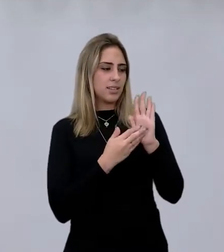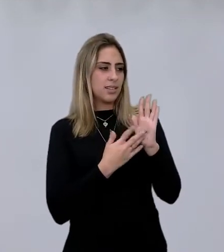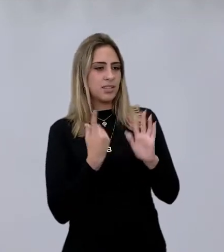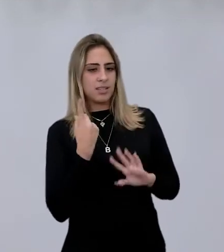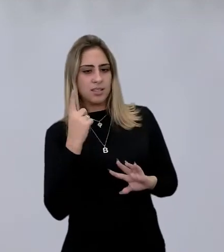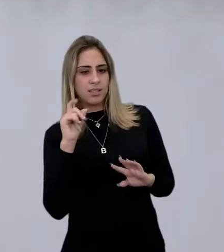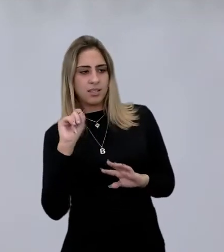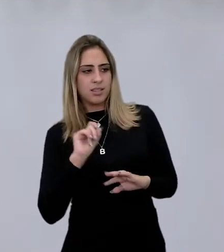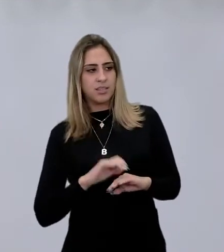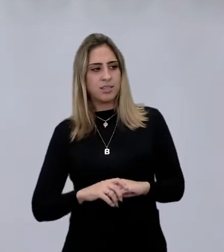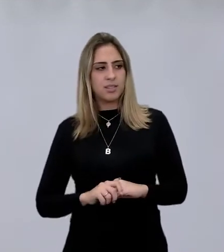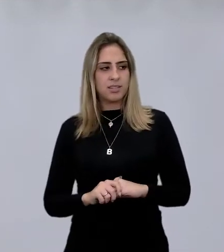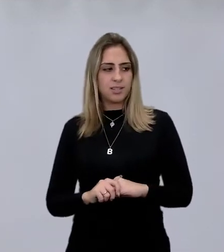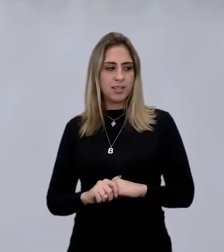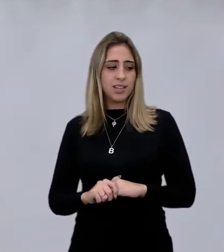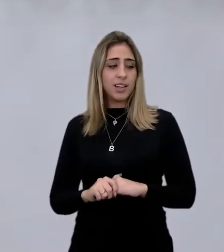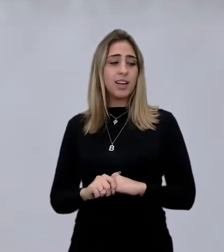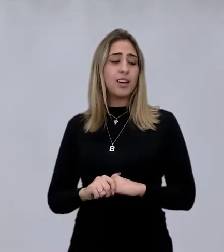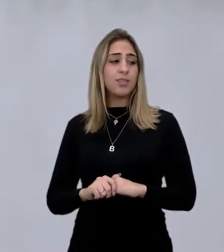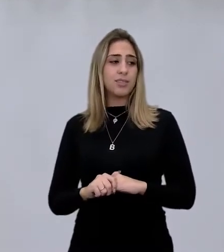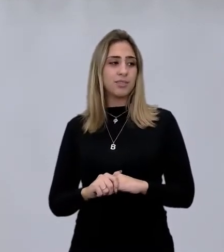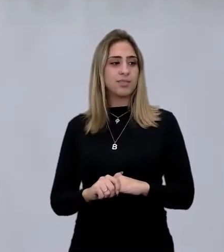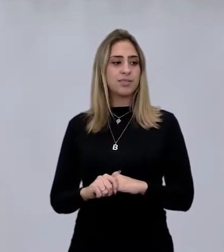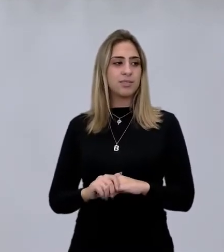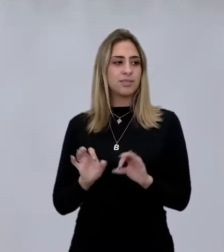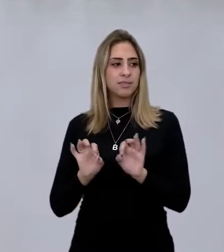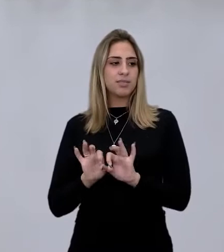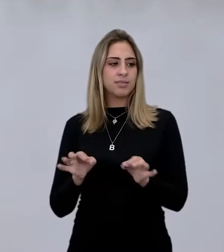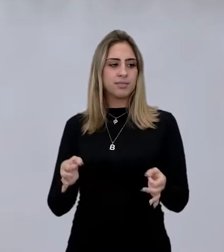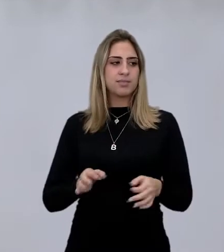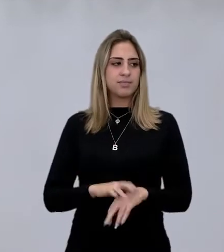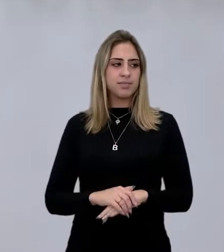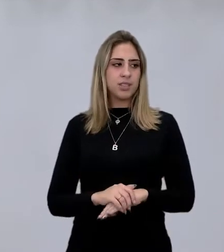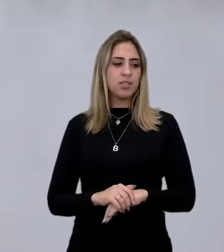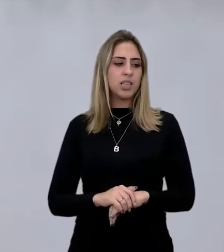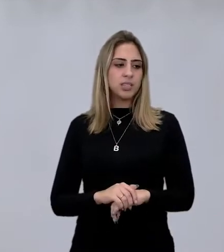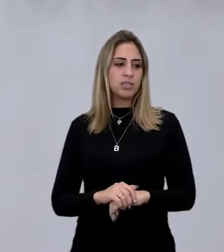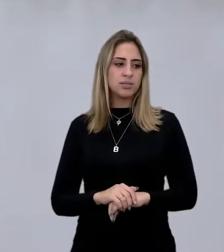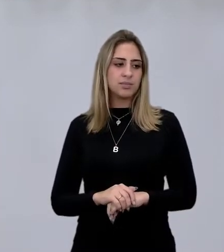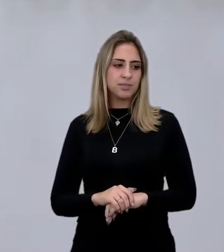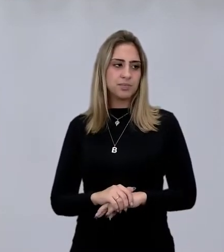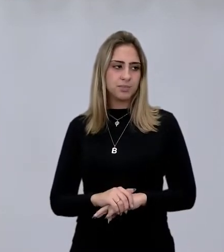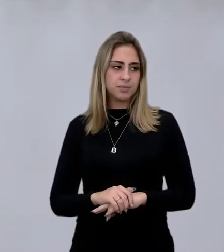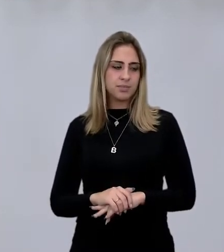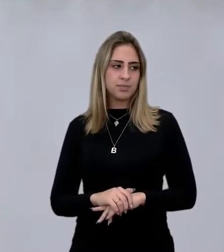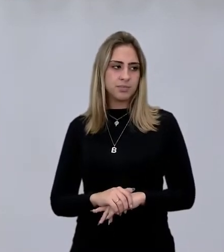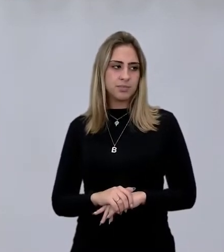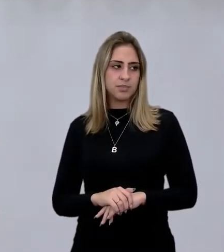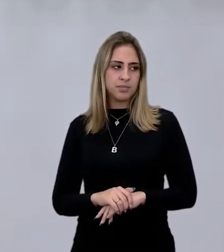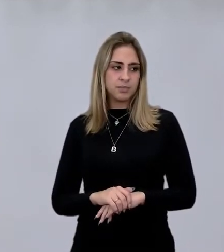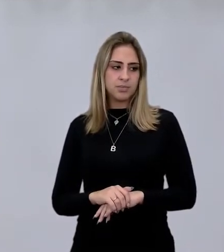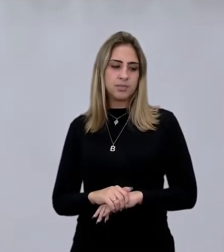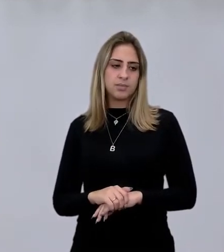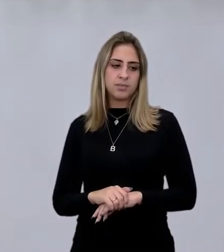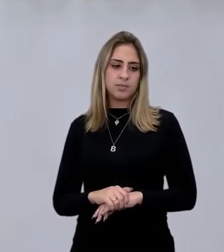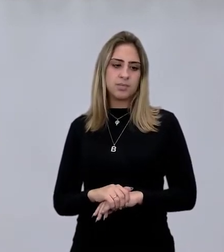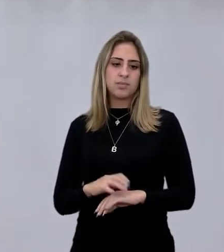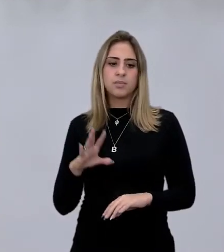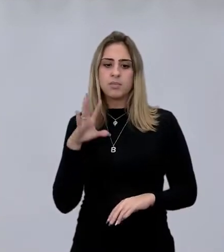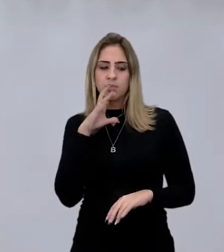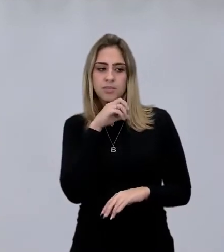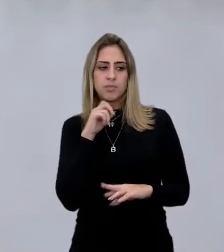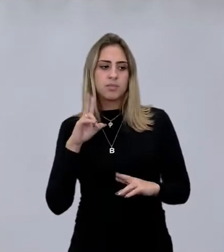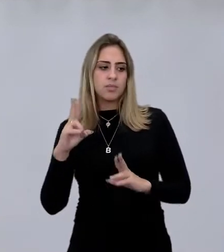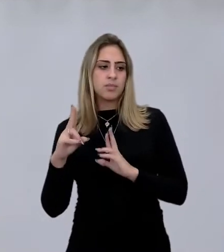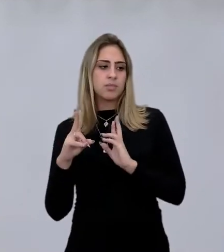na sociedade, a gente está vamos dizer, nessa transição de mudanças, mas só fazendo um breve recorte,